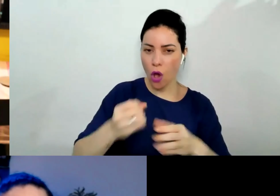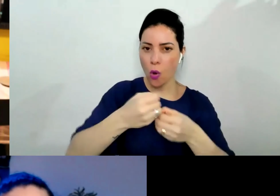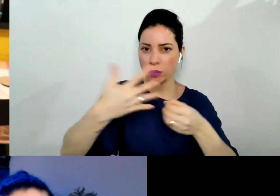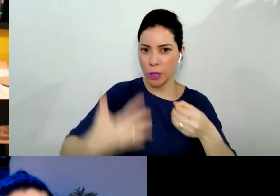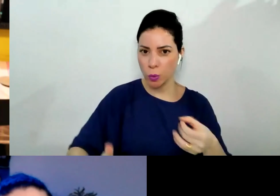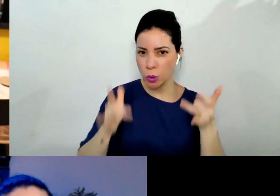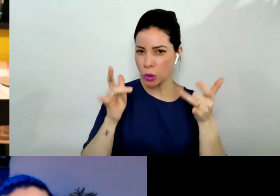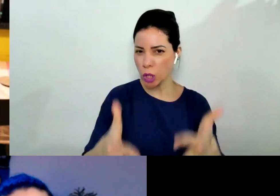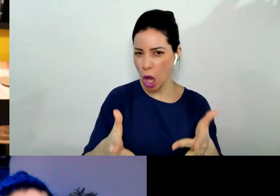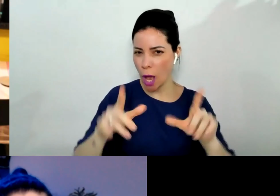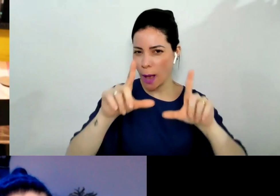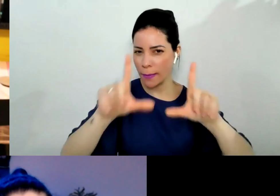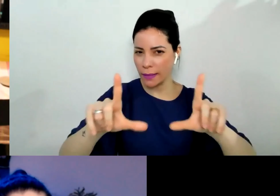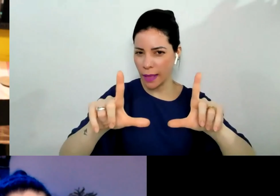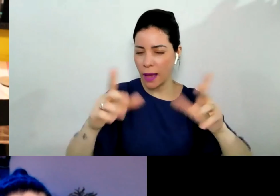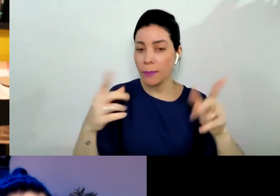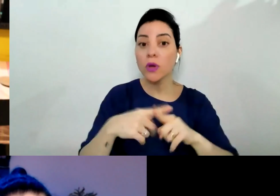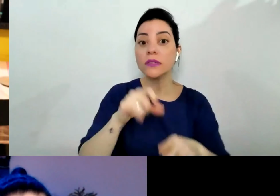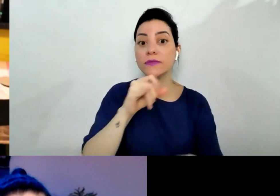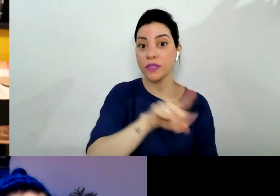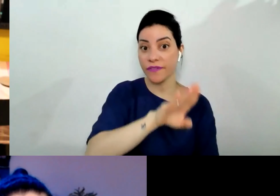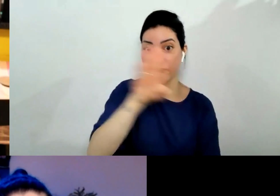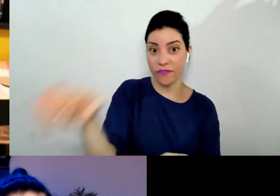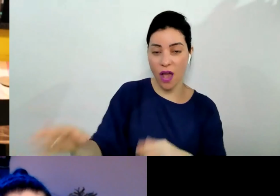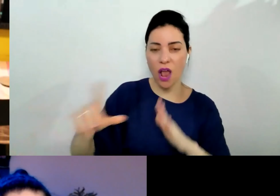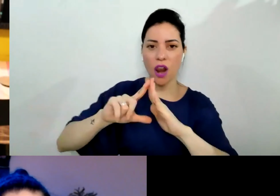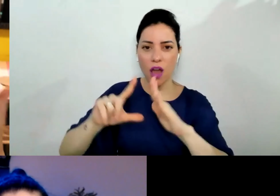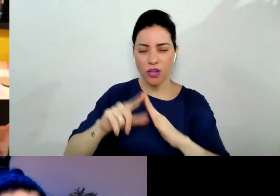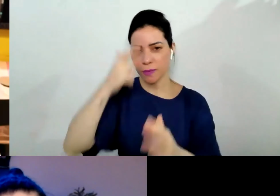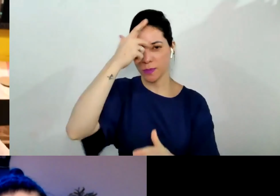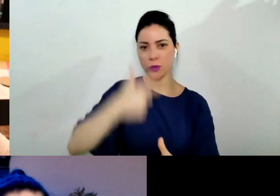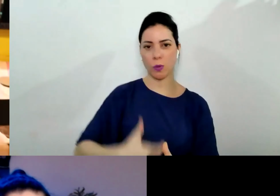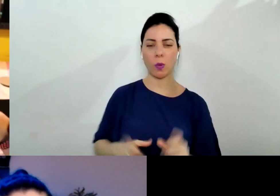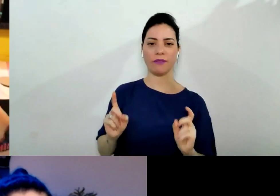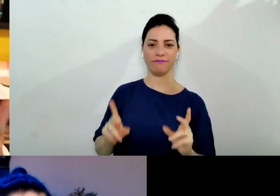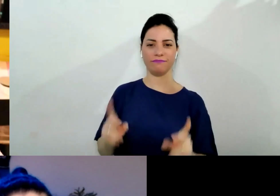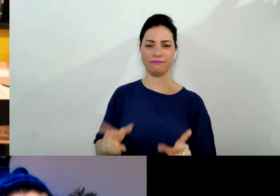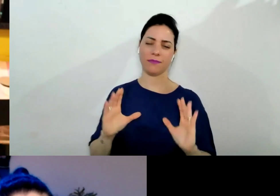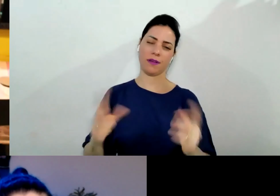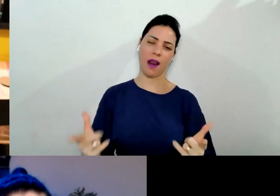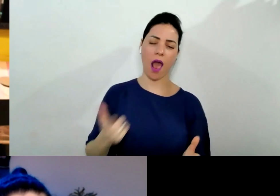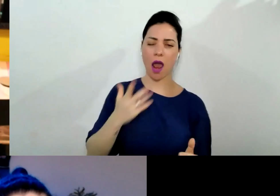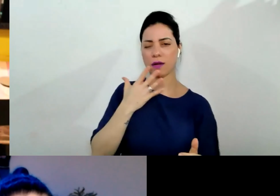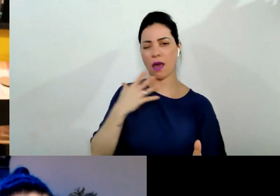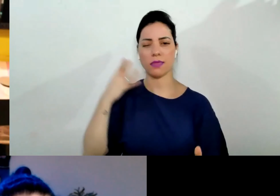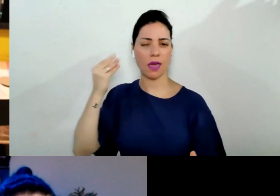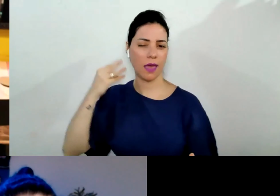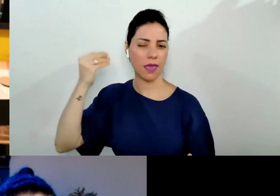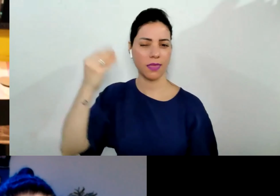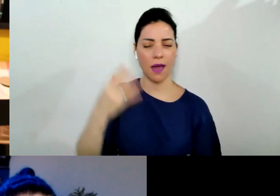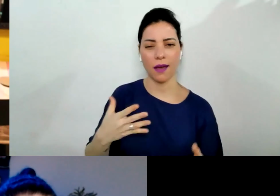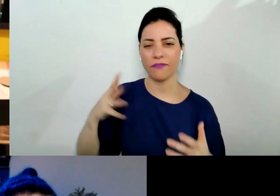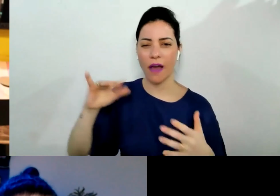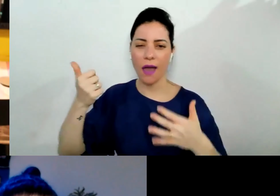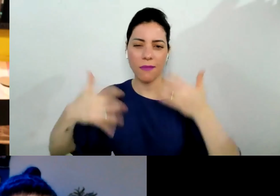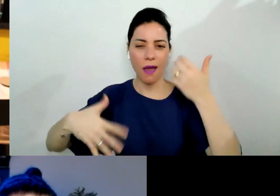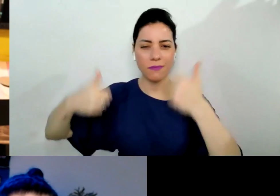sobrou na tela porque se você vai numa loja o vendedor vai ter aquela lábia e vai te convencer com que com